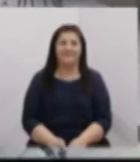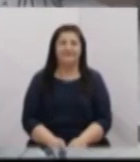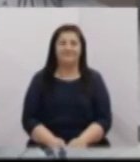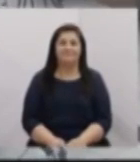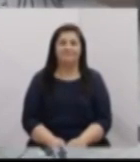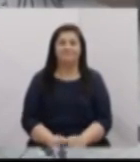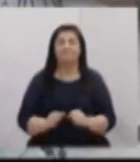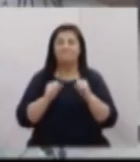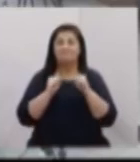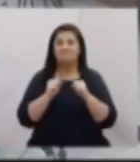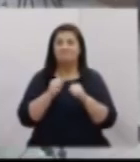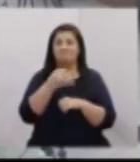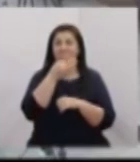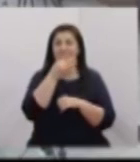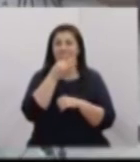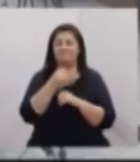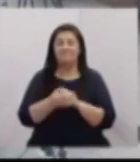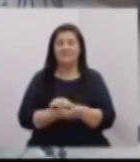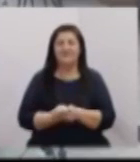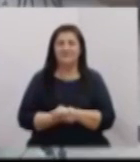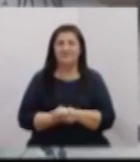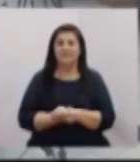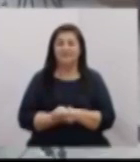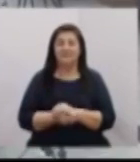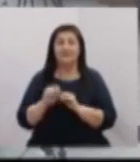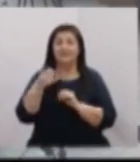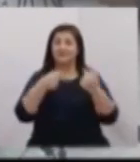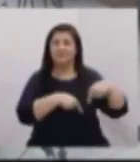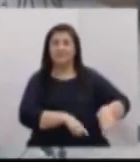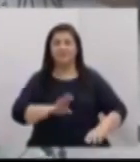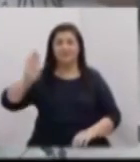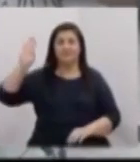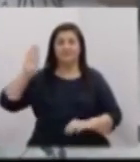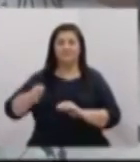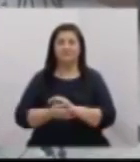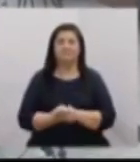Pedido de informação está em votação. Quem for contrário se manifesta levantando os braços.